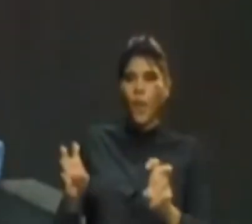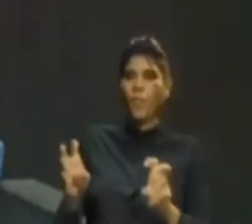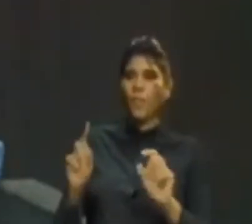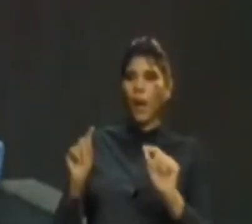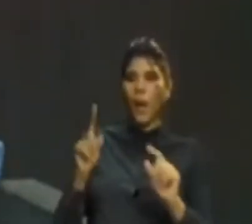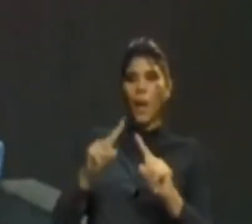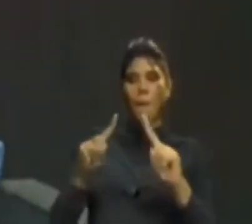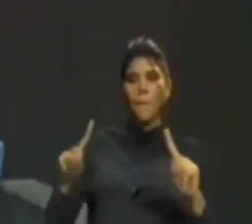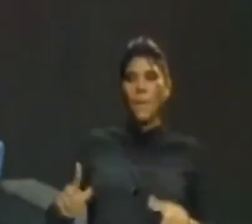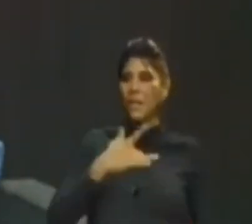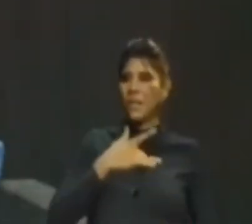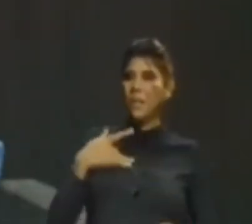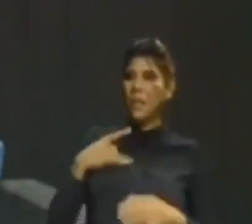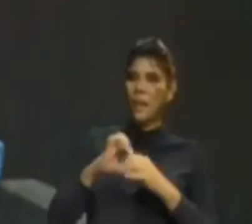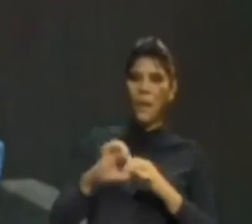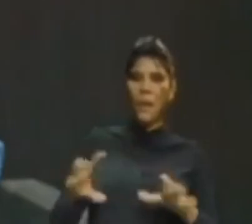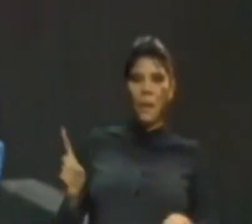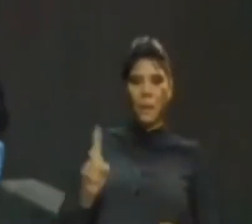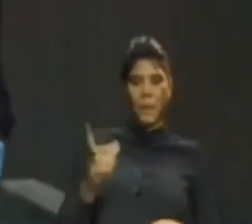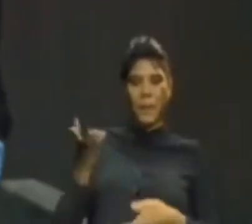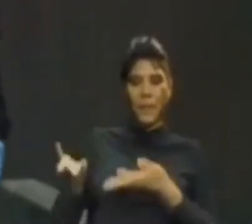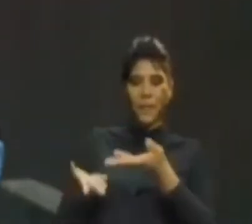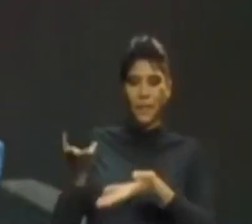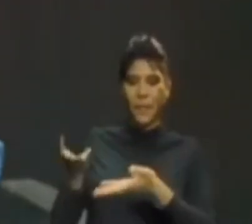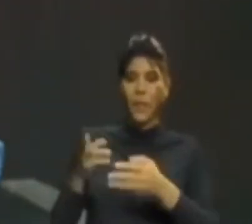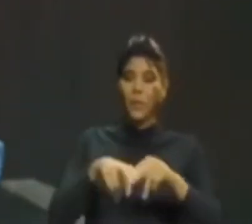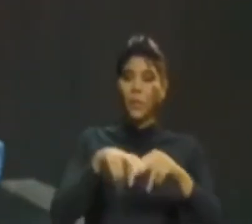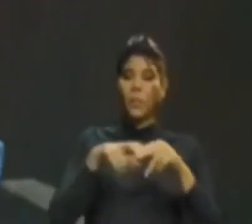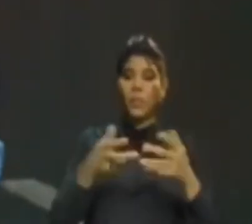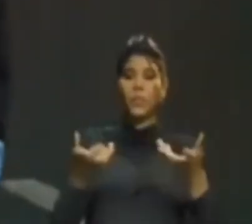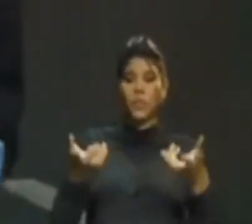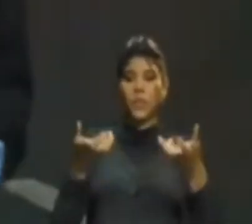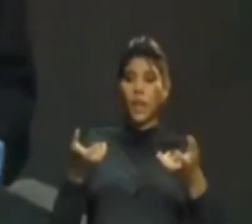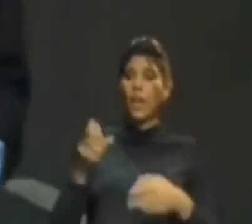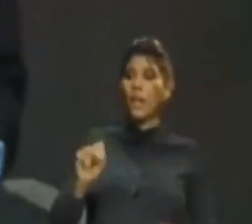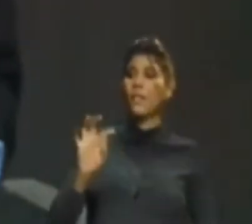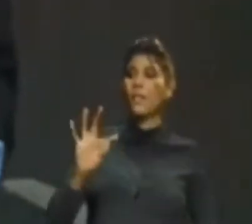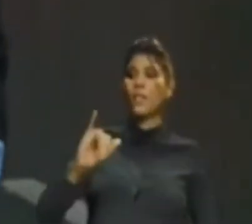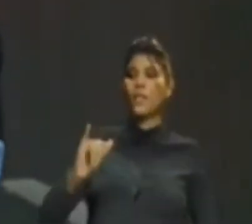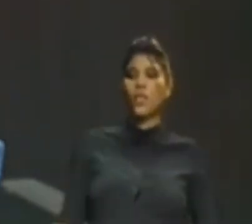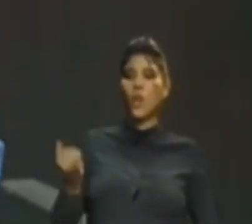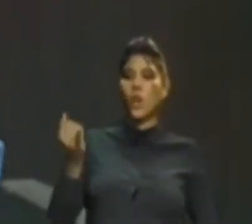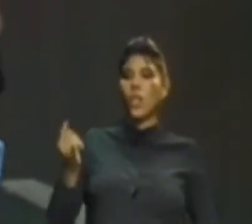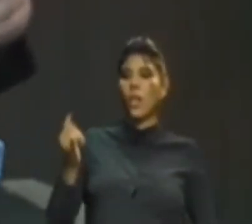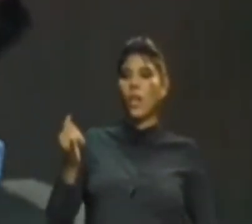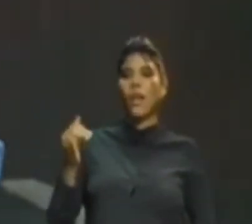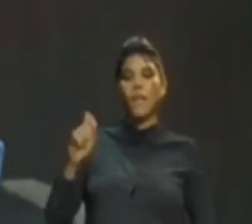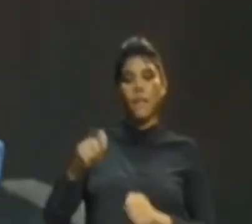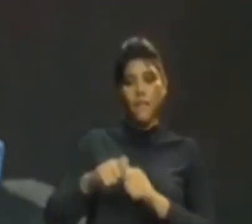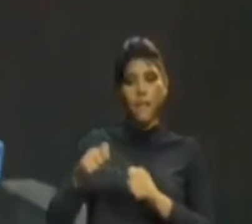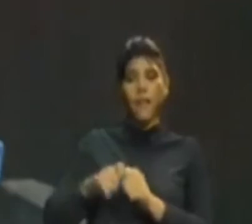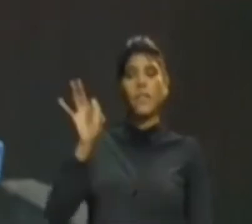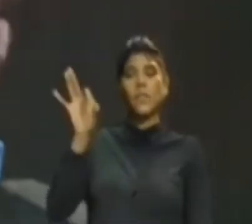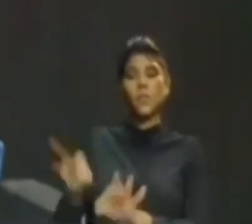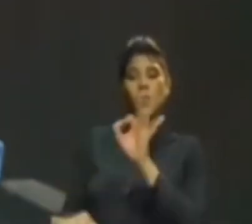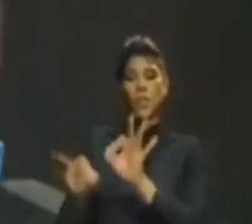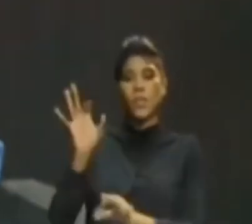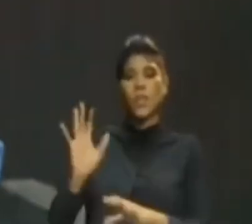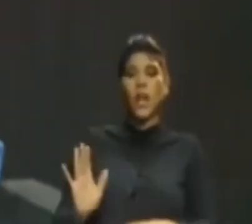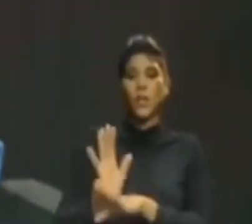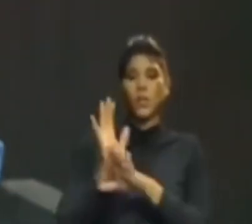dos procedimentos portanto teremos que o STJ faça justiça em favor do Polo que